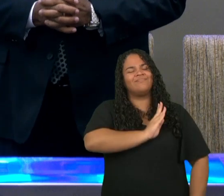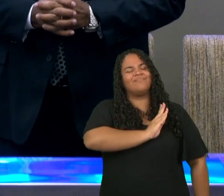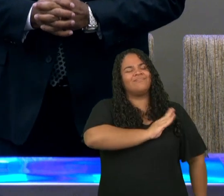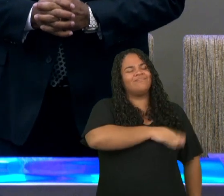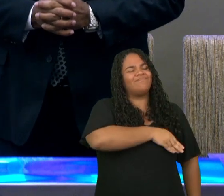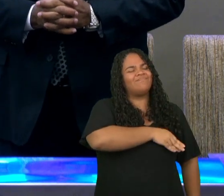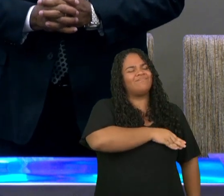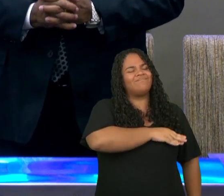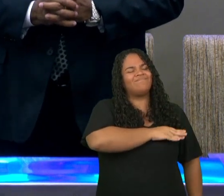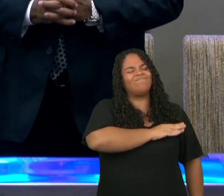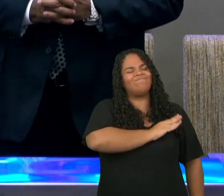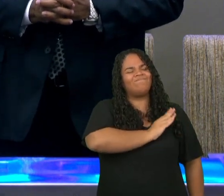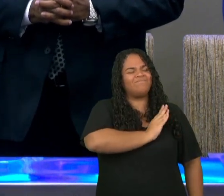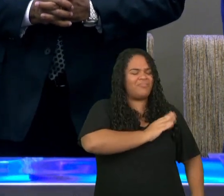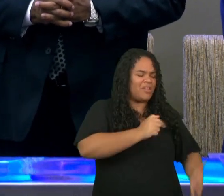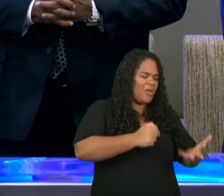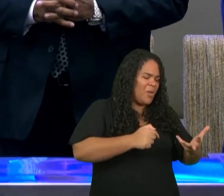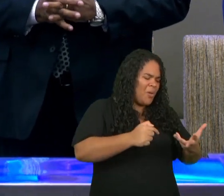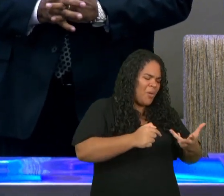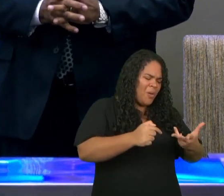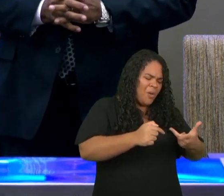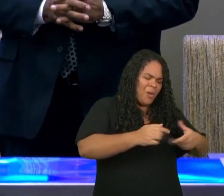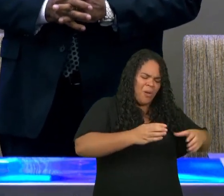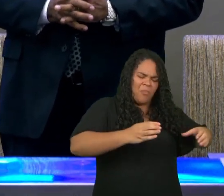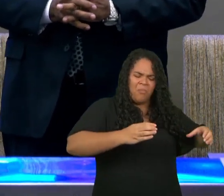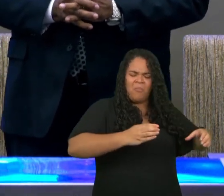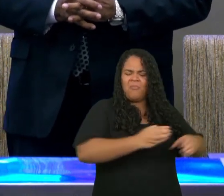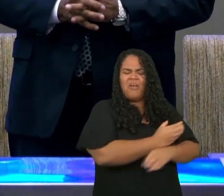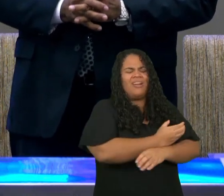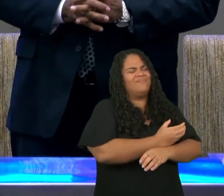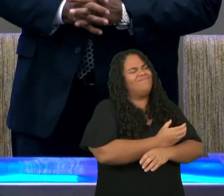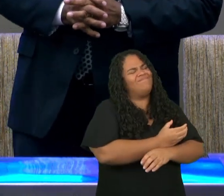e tudo que há em mim.